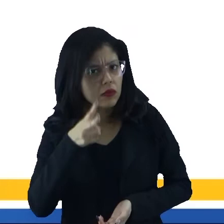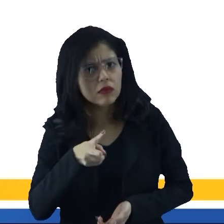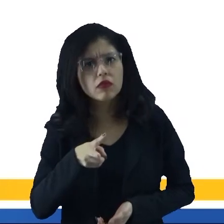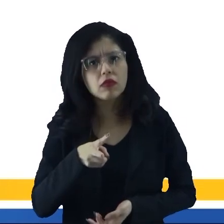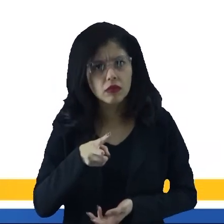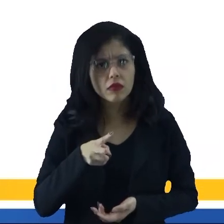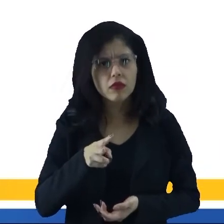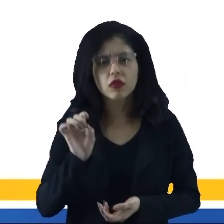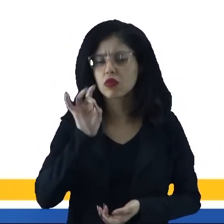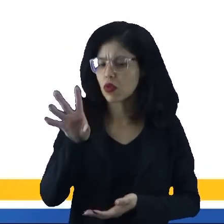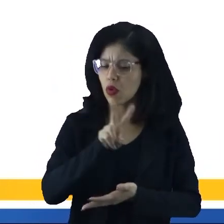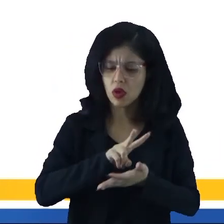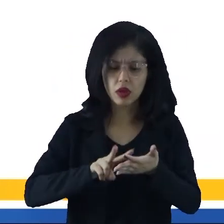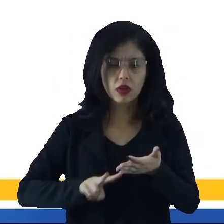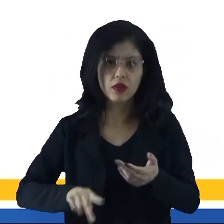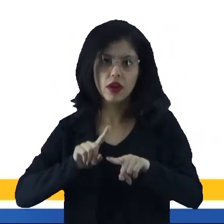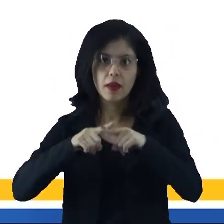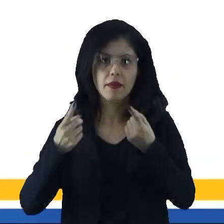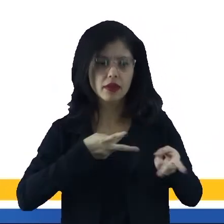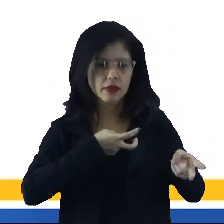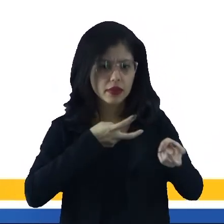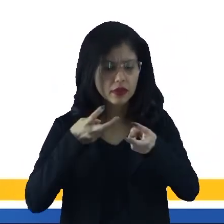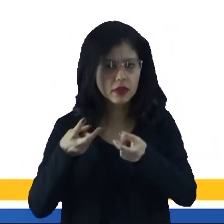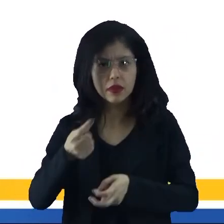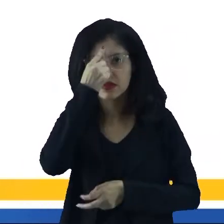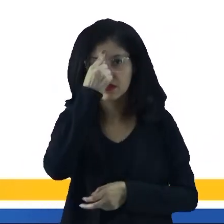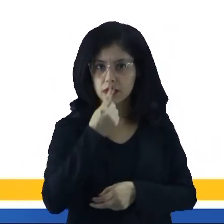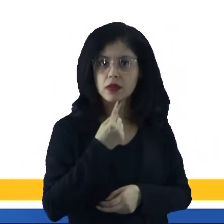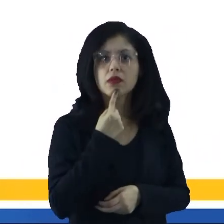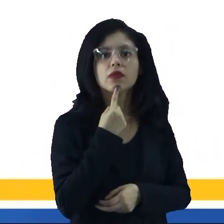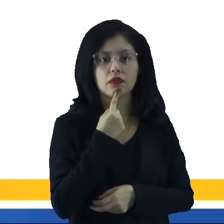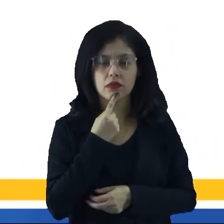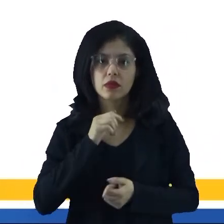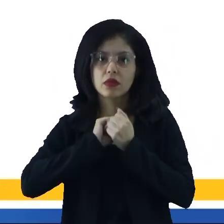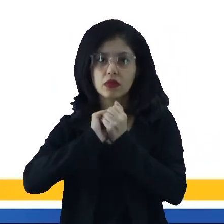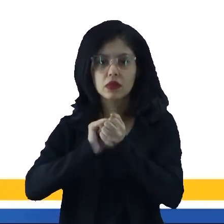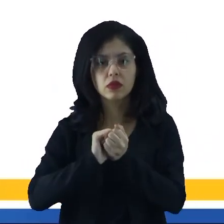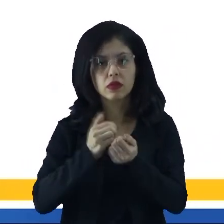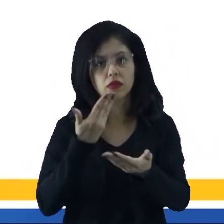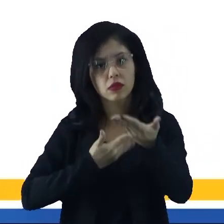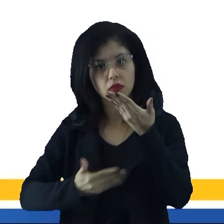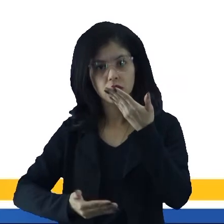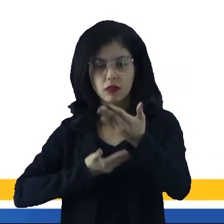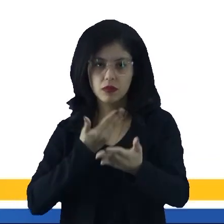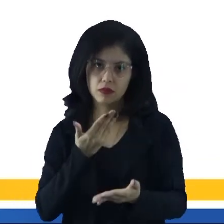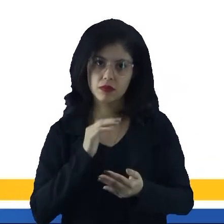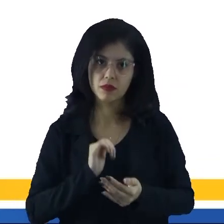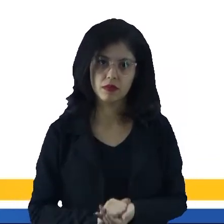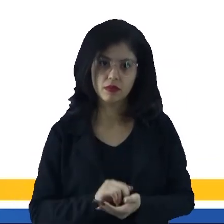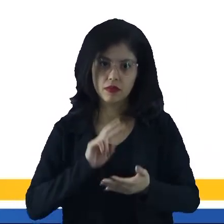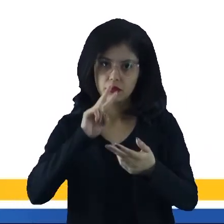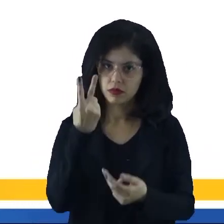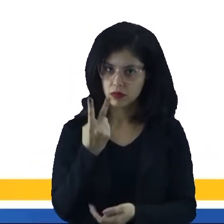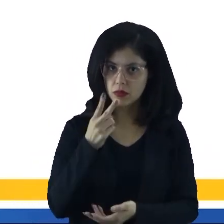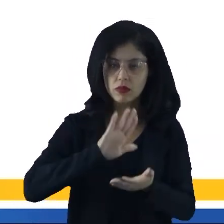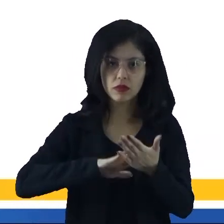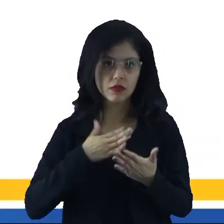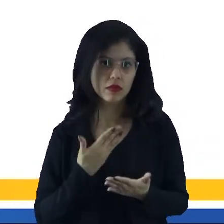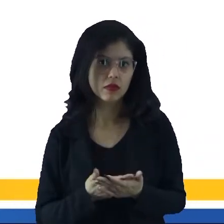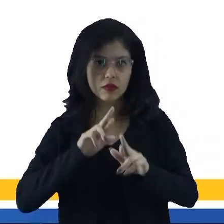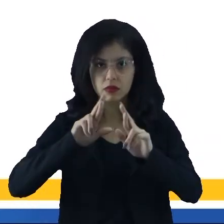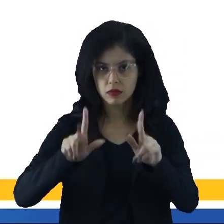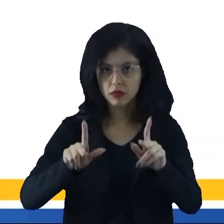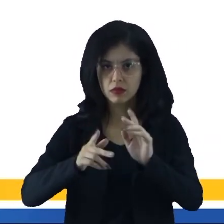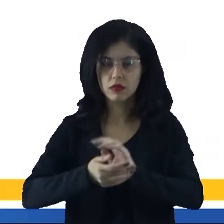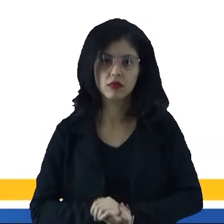só fazer a leitura, mas você observar as imagens aí compartilhadas, tá? Que deu essas 2 interpretações